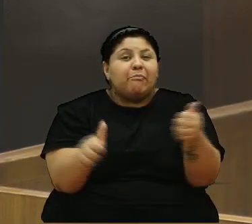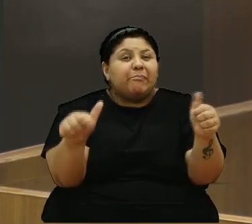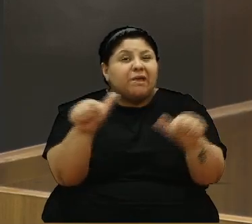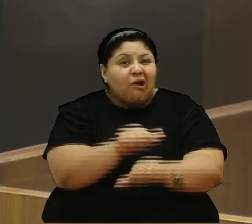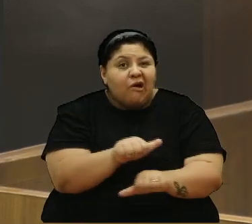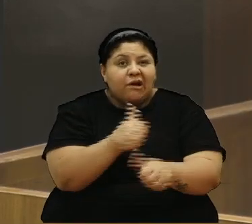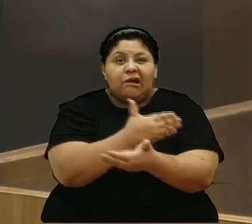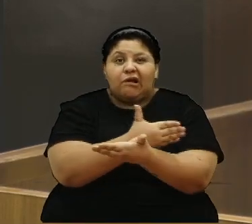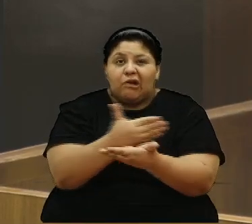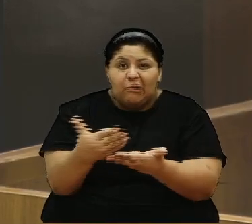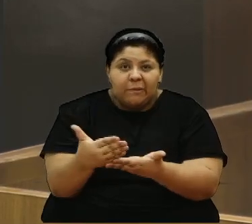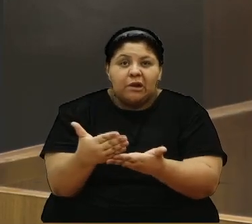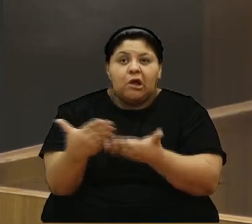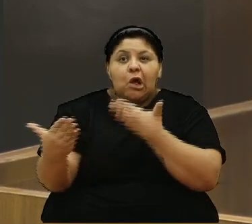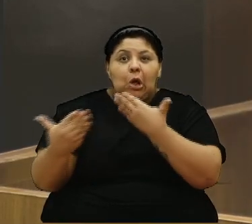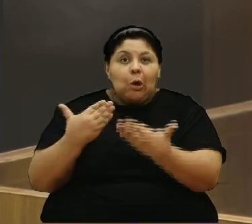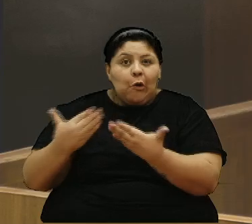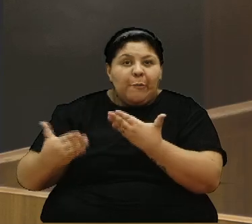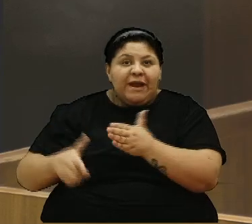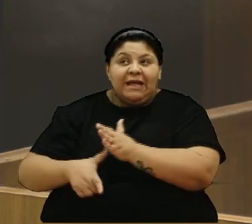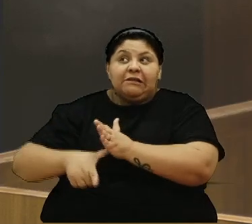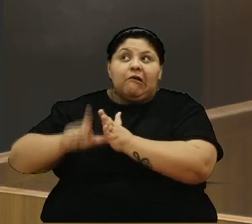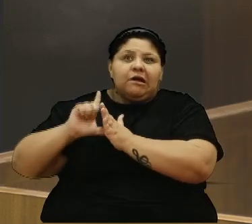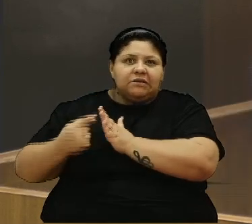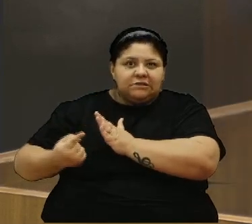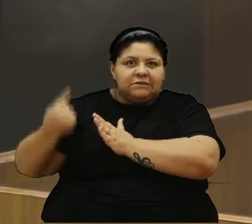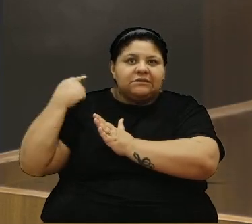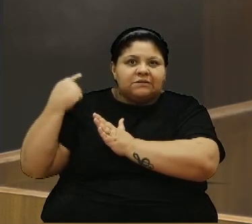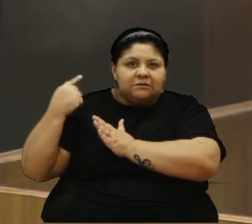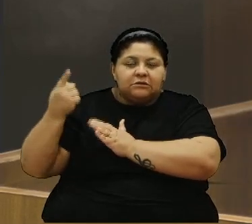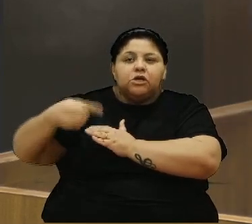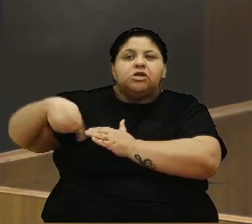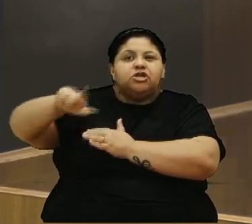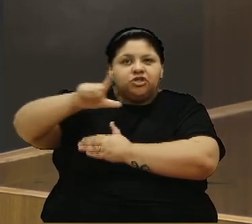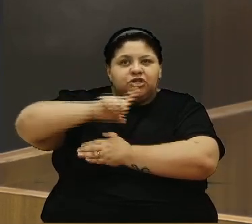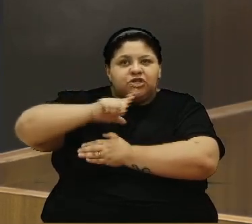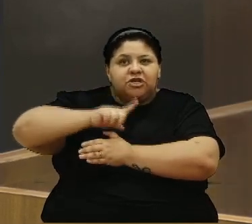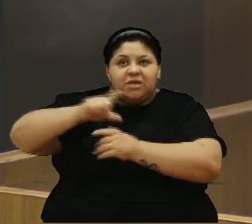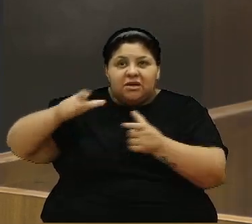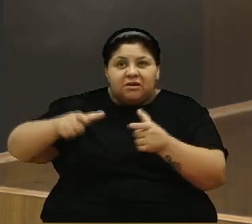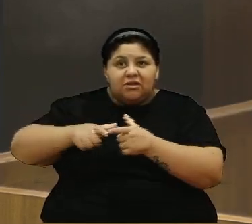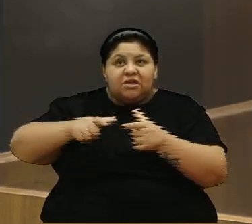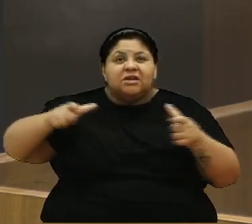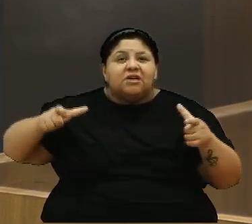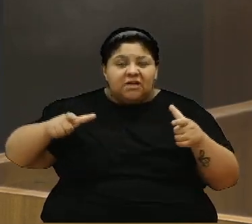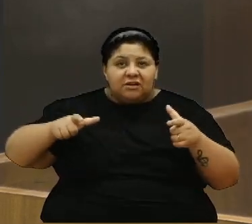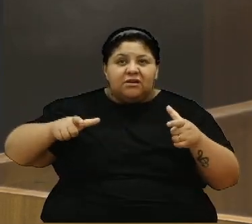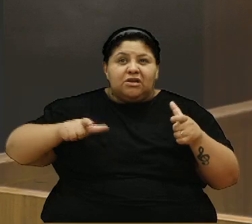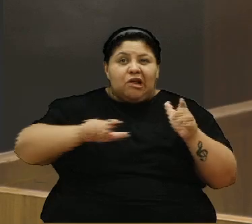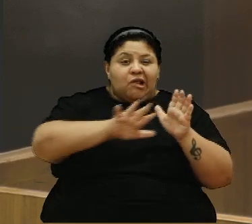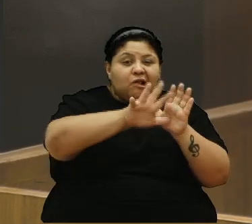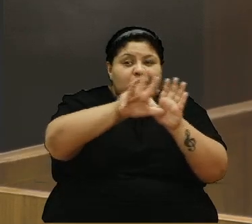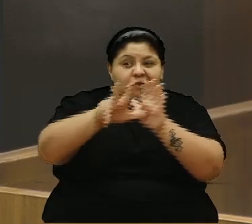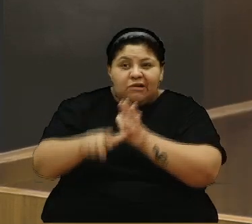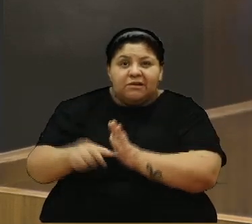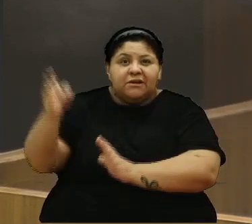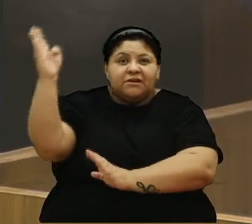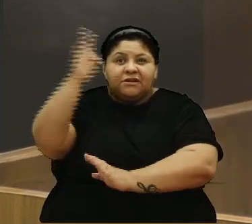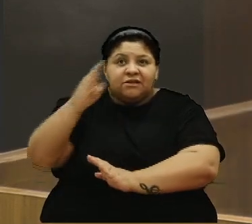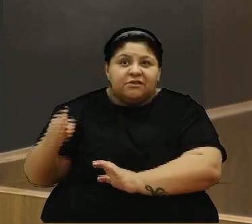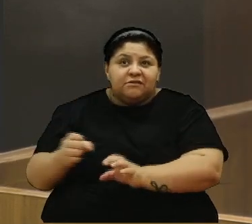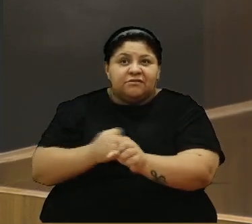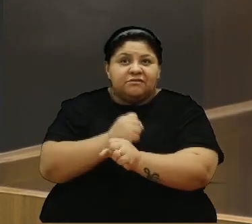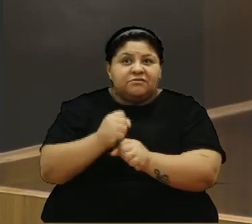piores do que já estavam outro dia. Nós tivemos os maiores saltos dos roubos aos brasileiros no ano